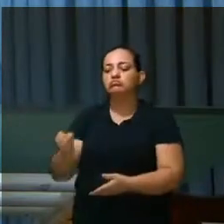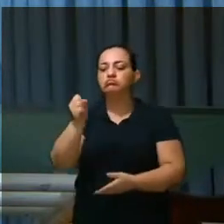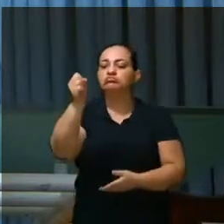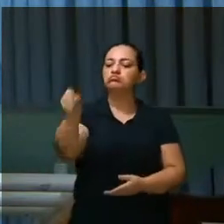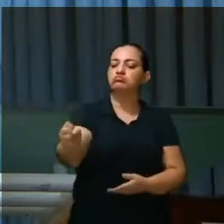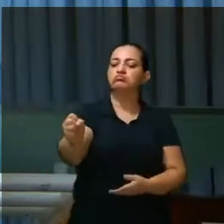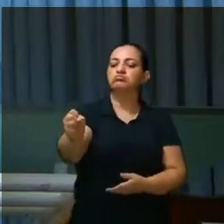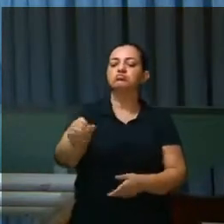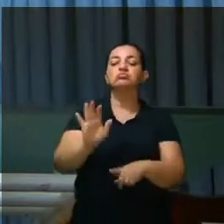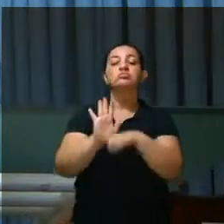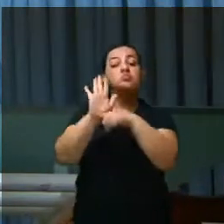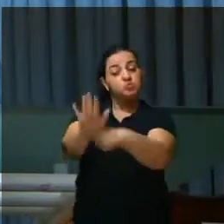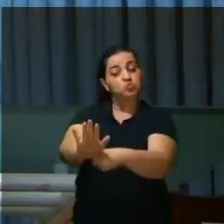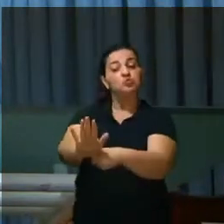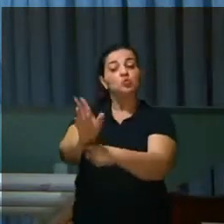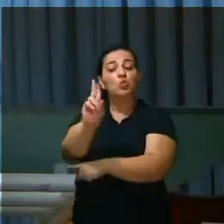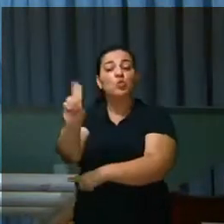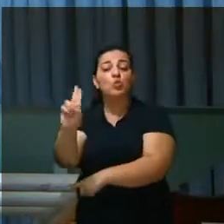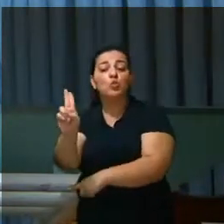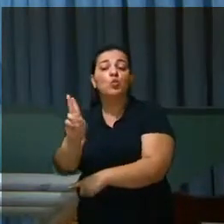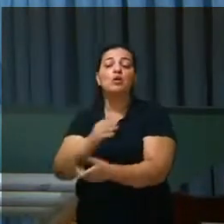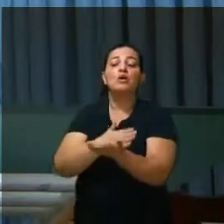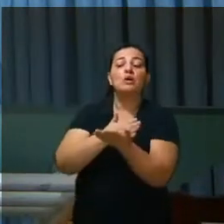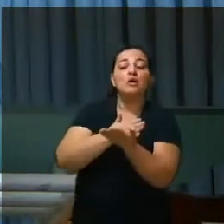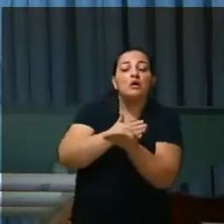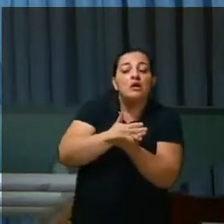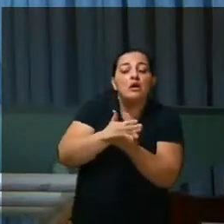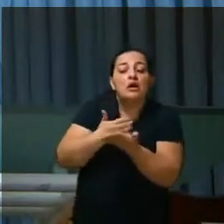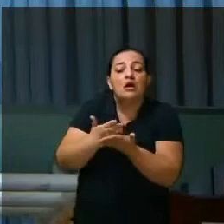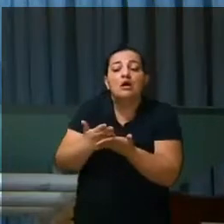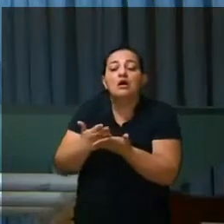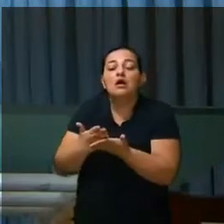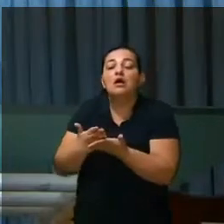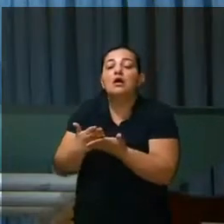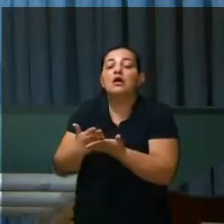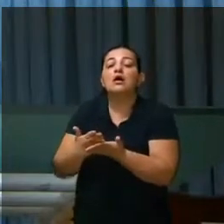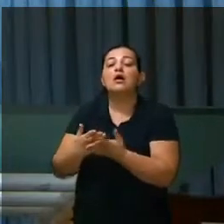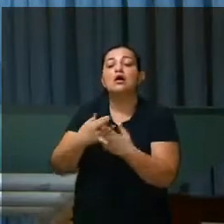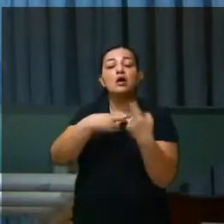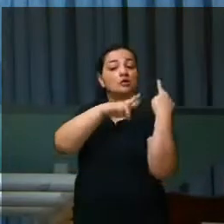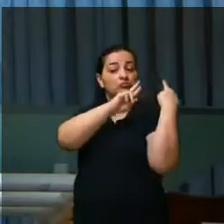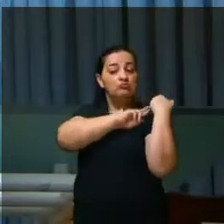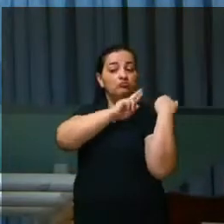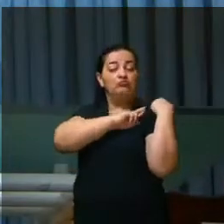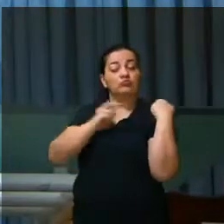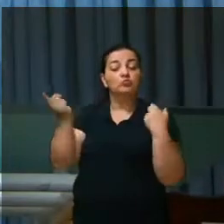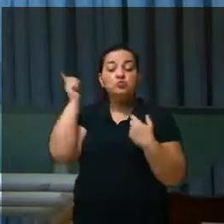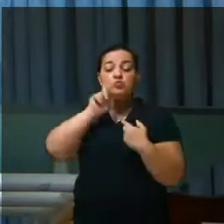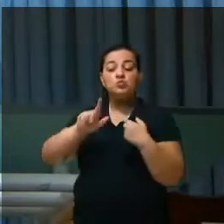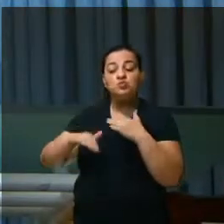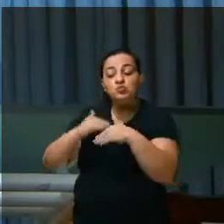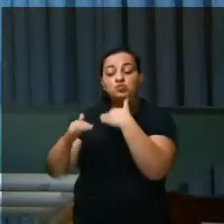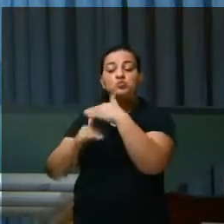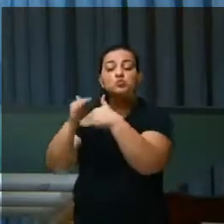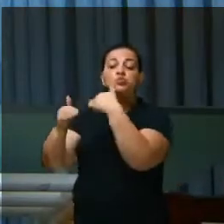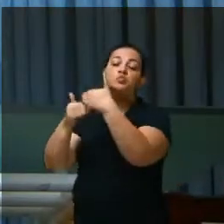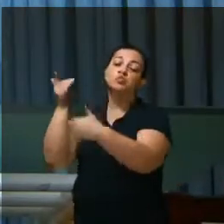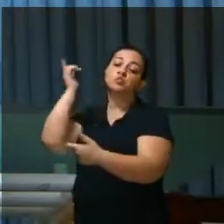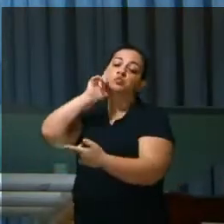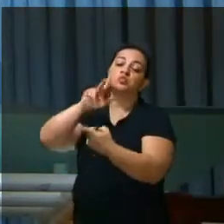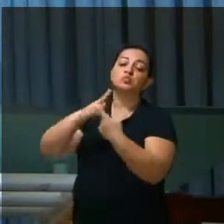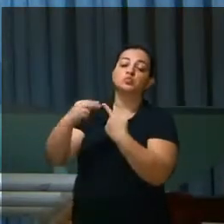lá e ele colocou teu nome e a partir dali ele se comprometeu em te dar condição de chegar